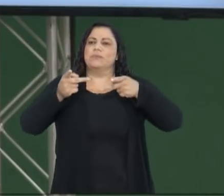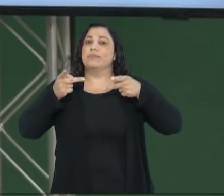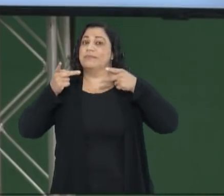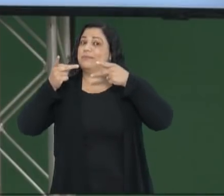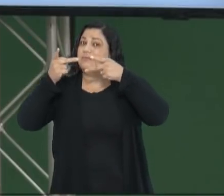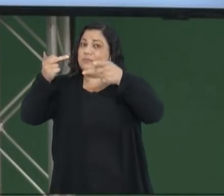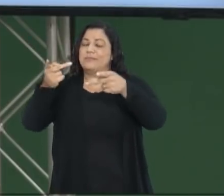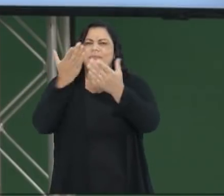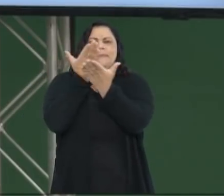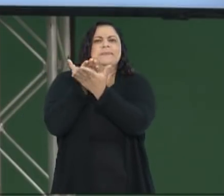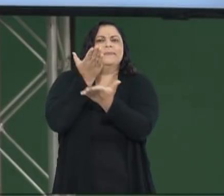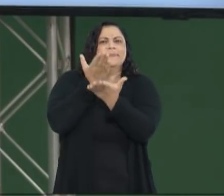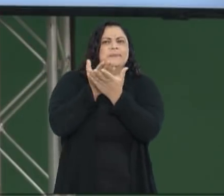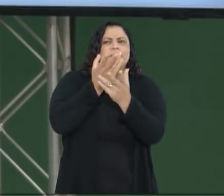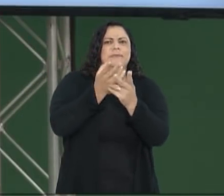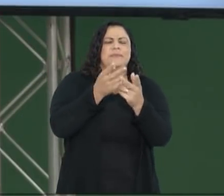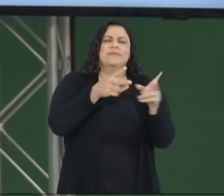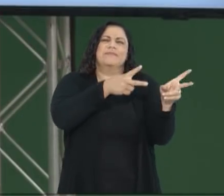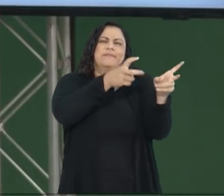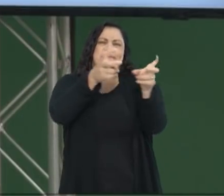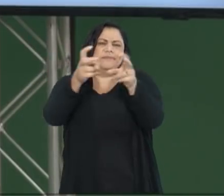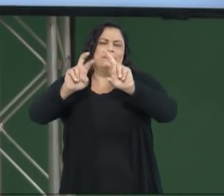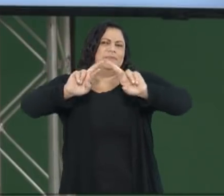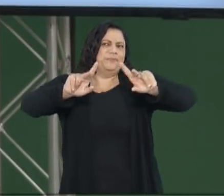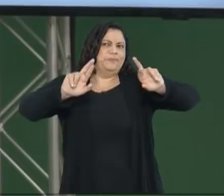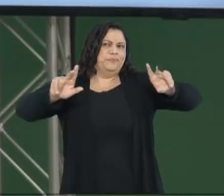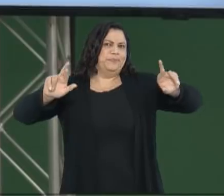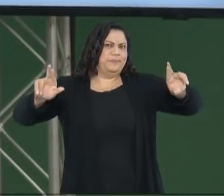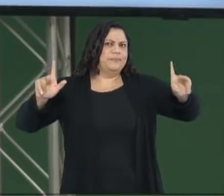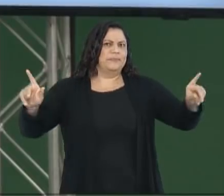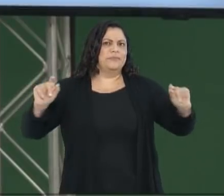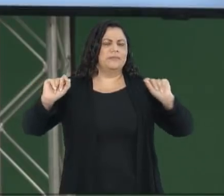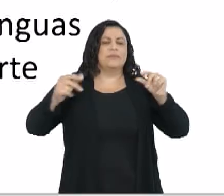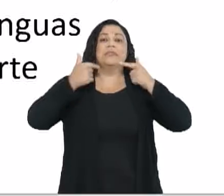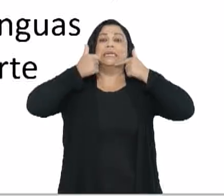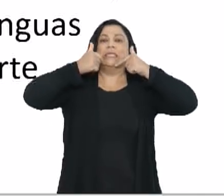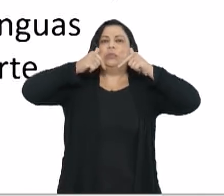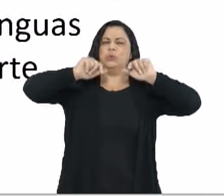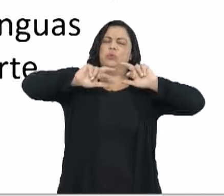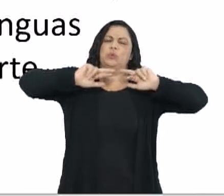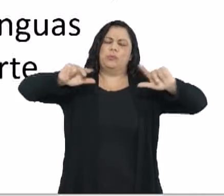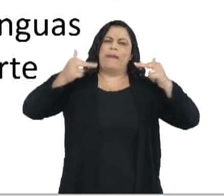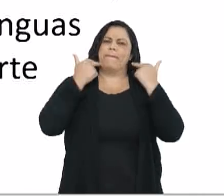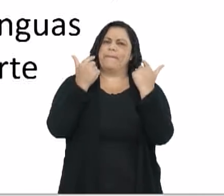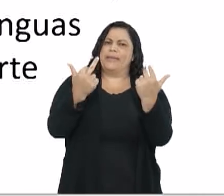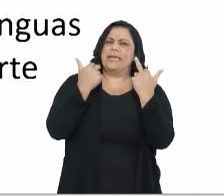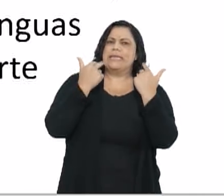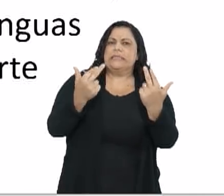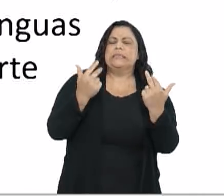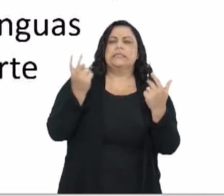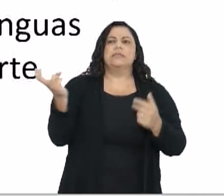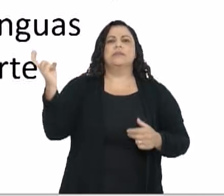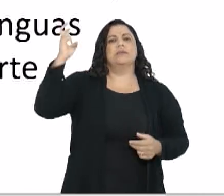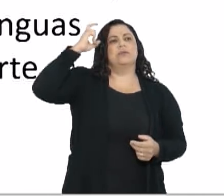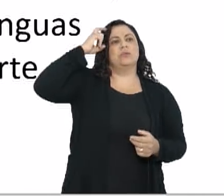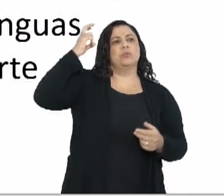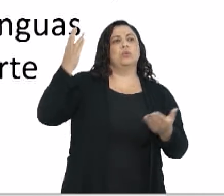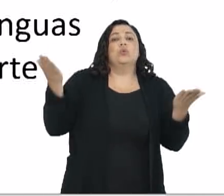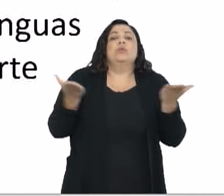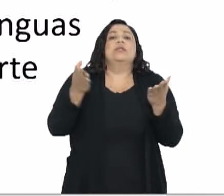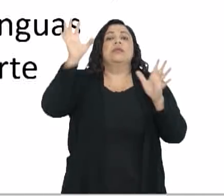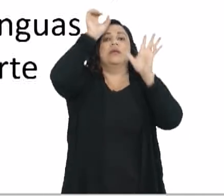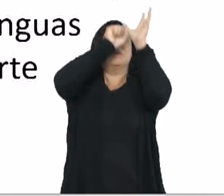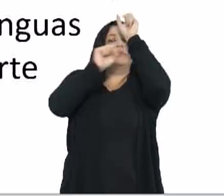sobre, verificar ali a diversidade de idioma e cultura. O que nós temos que levar da aula de hoje é justamente